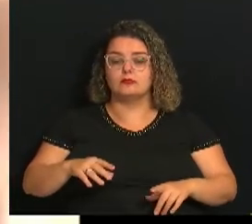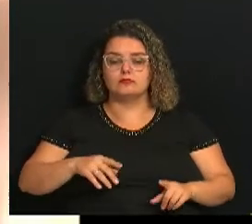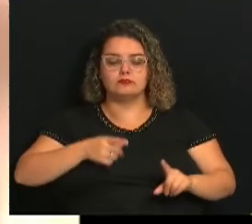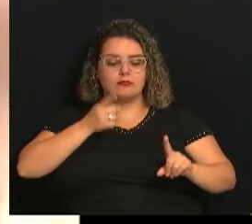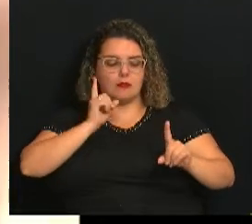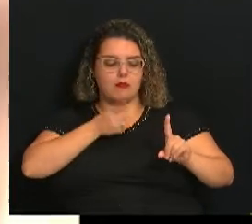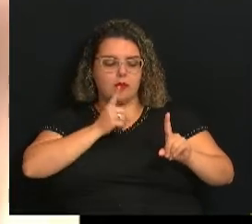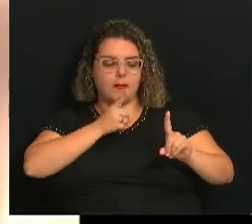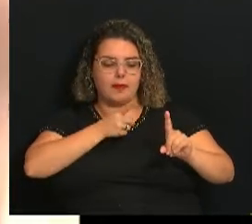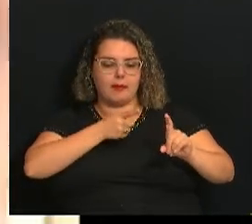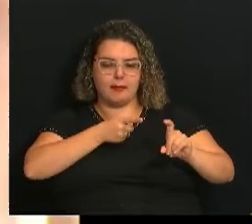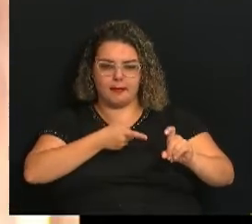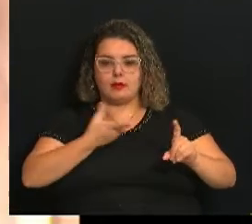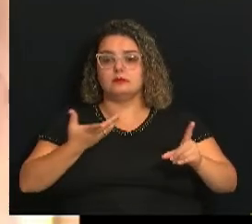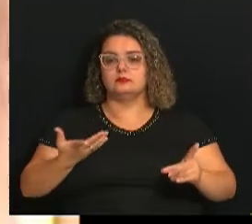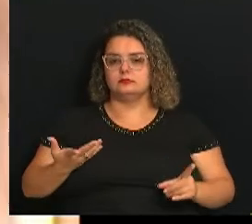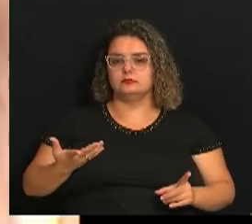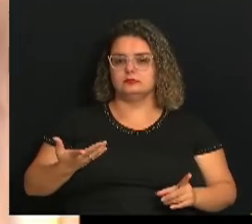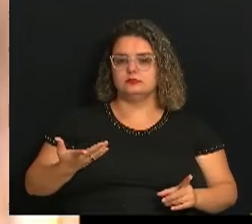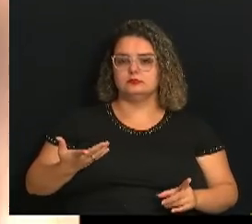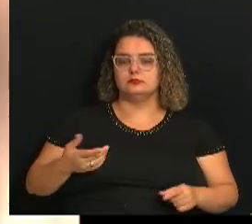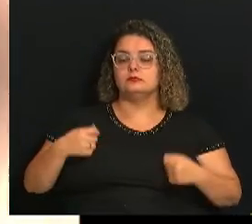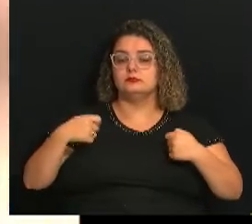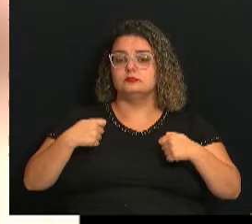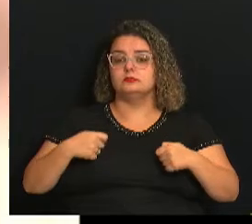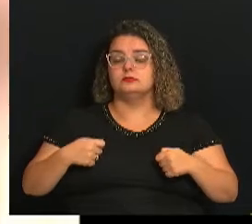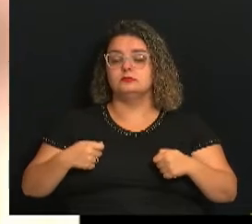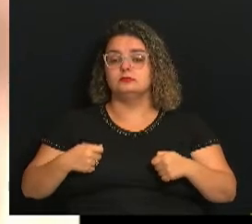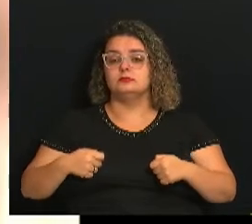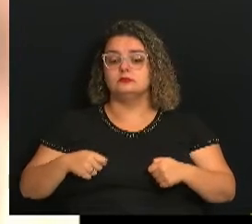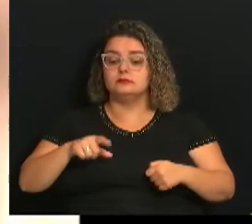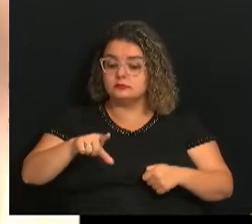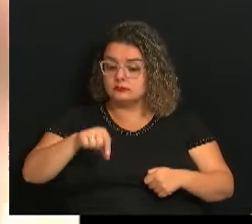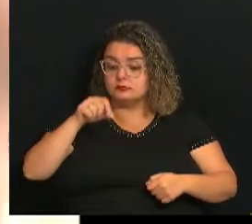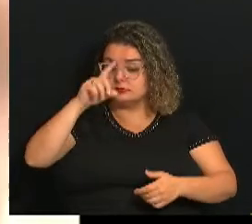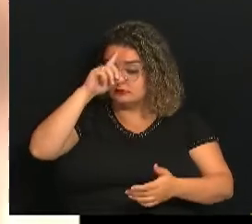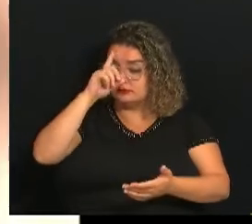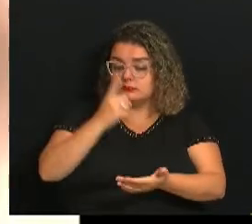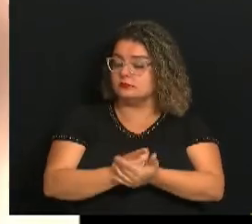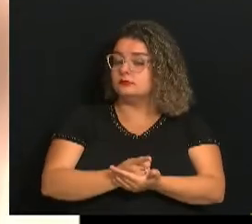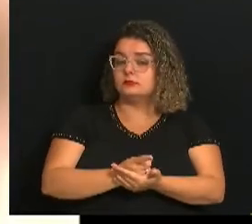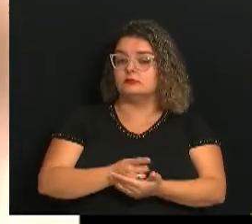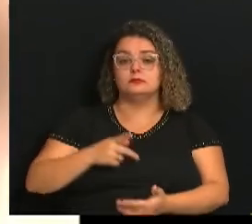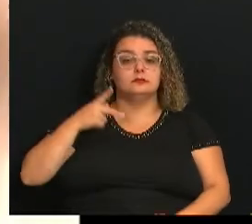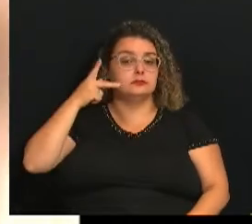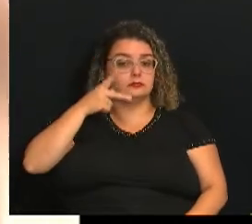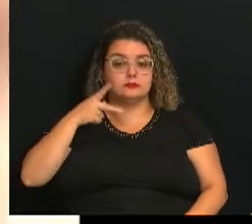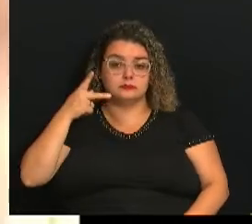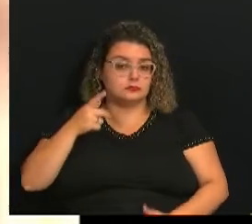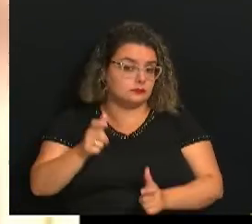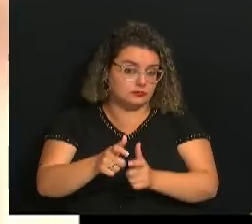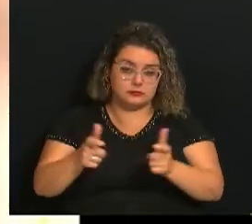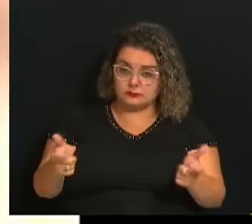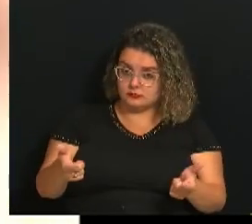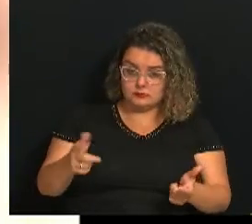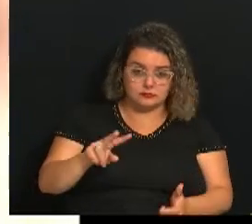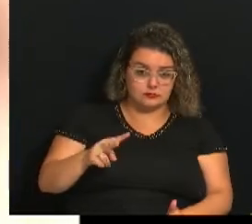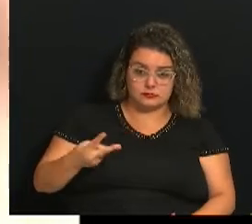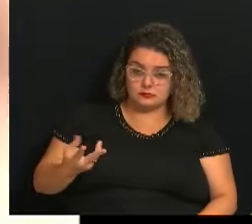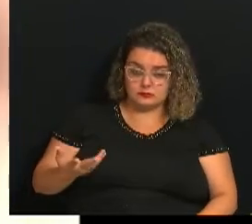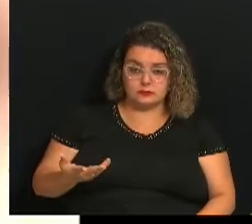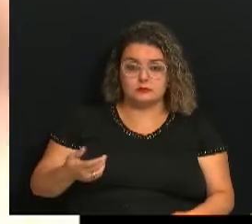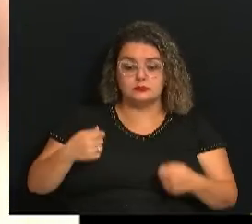trabalhador de cultura ele tem que tomar e participar de decisões que são políticas, na maioria das vezes. E ele tem que